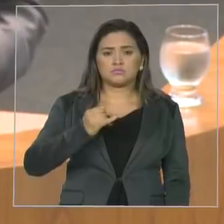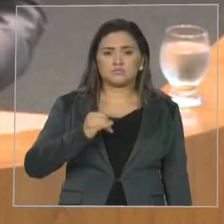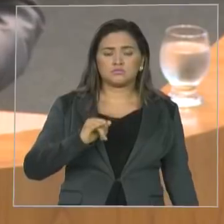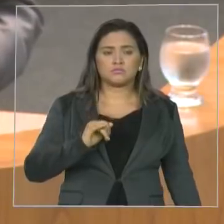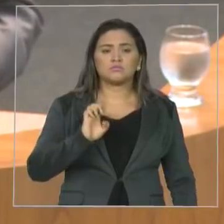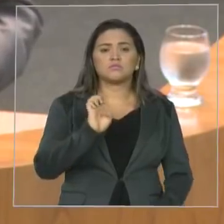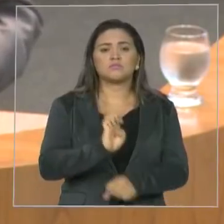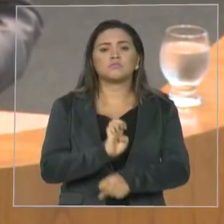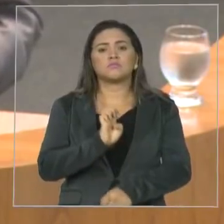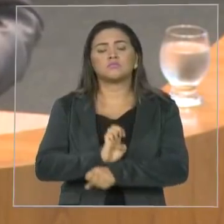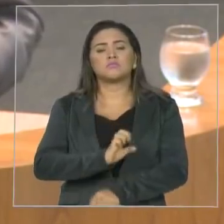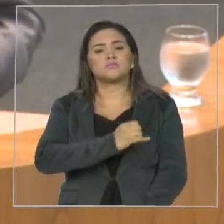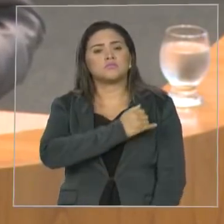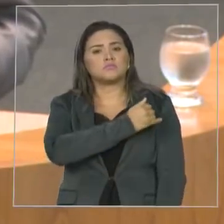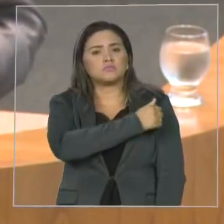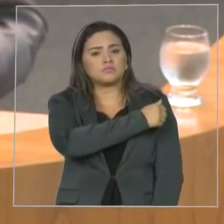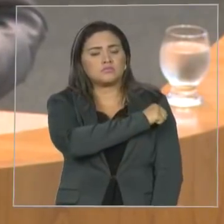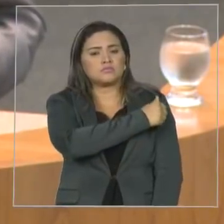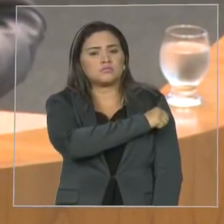do Rio de Janeiro.